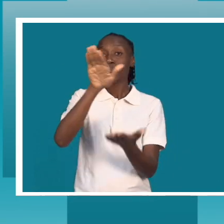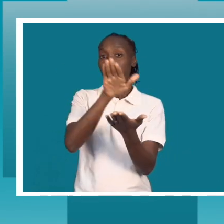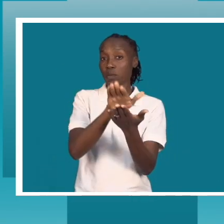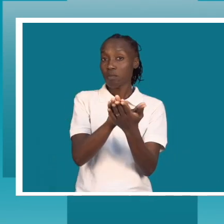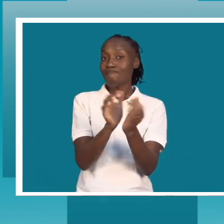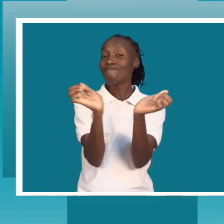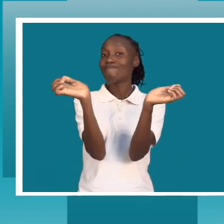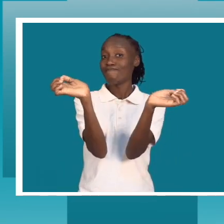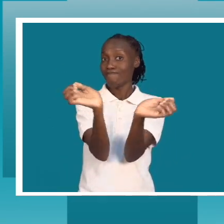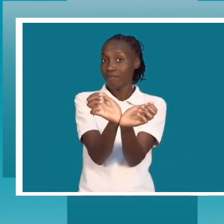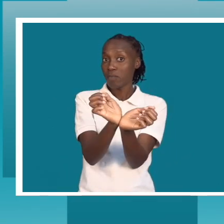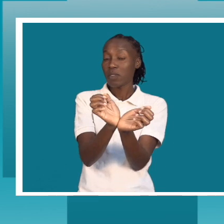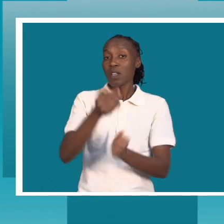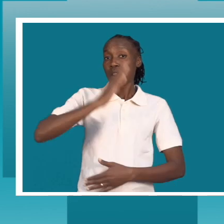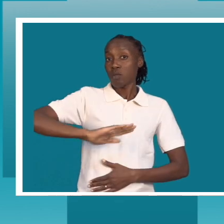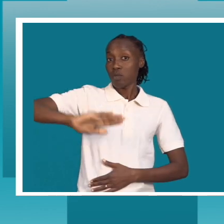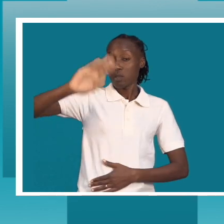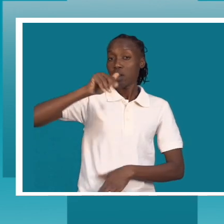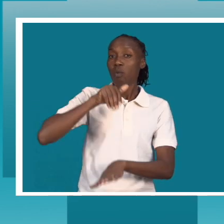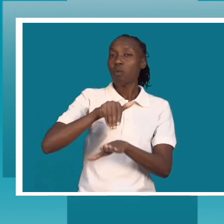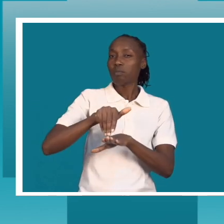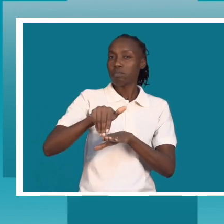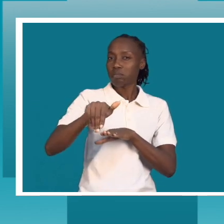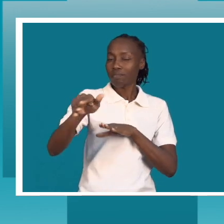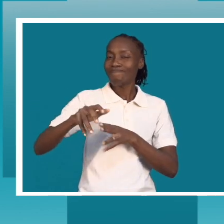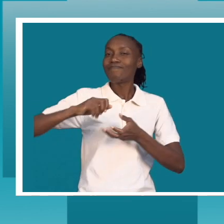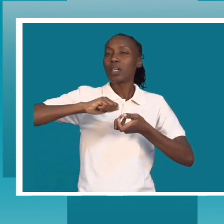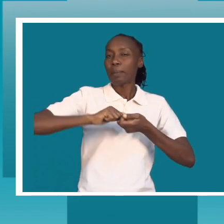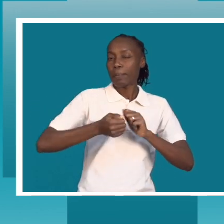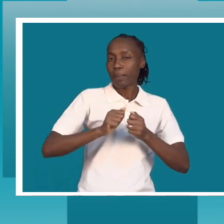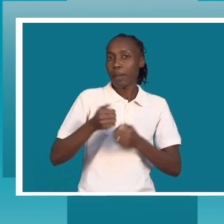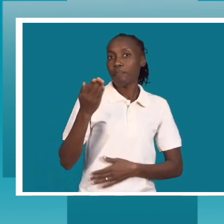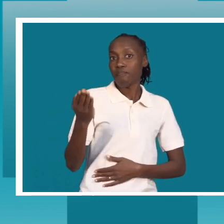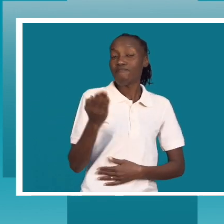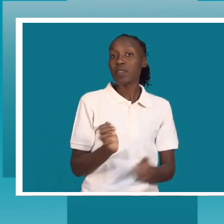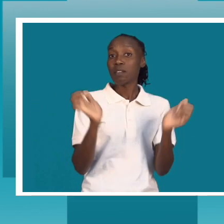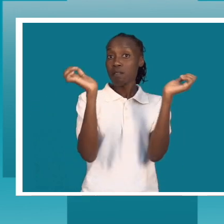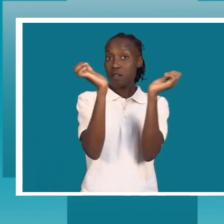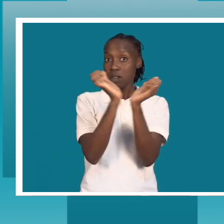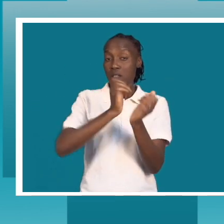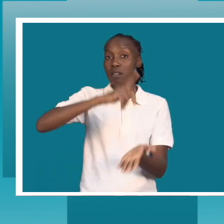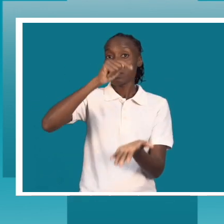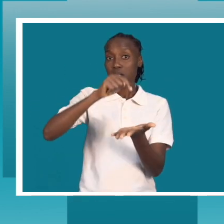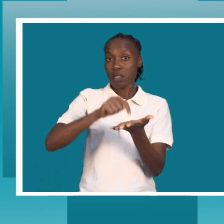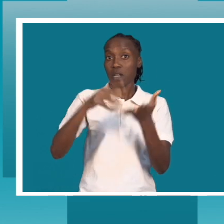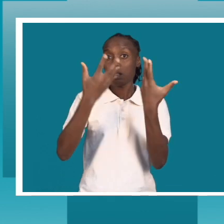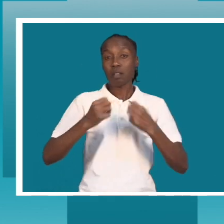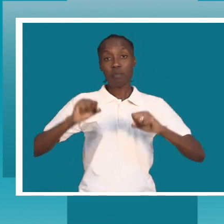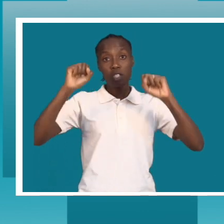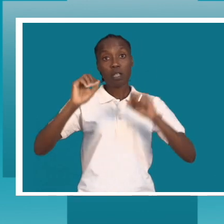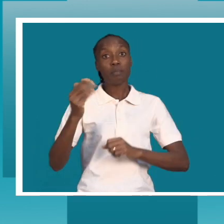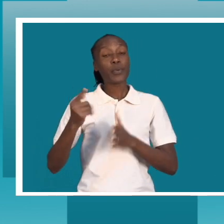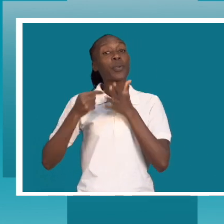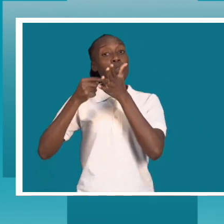penitenciárias nacionais continua a ser um problema. Na cadeia central da Machava, por